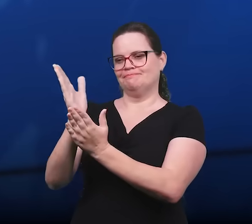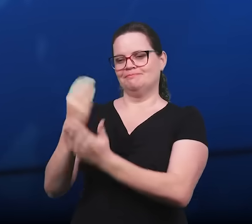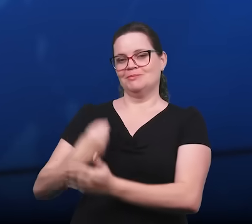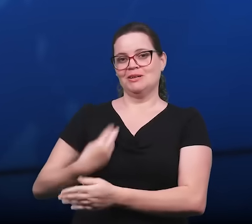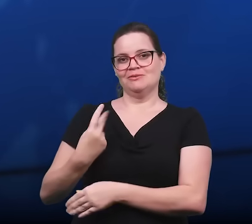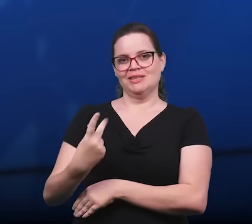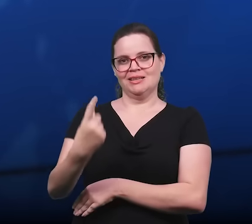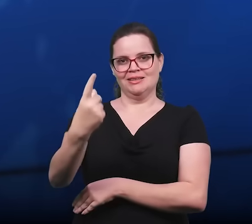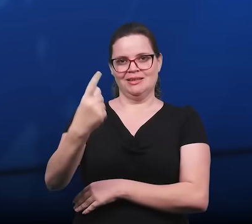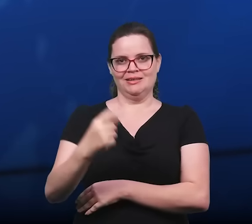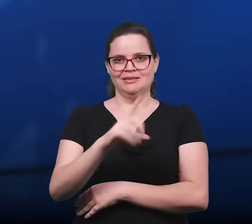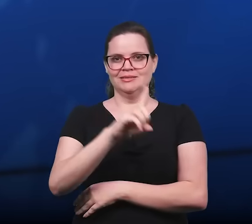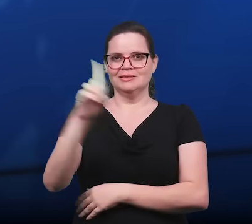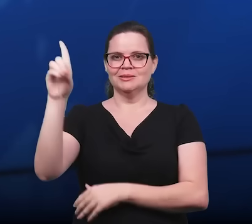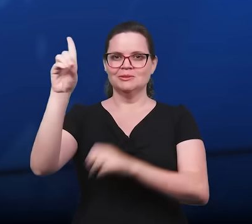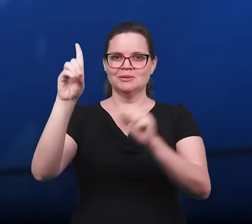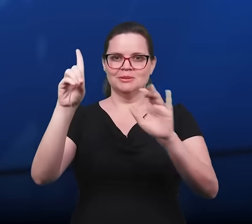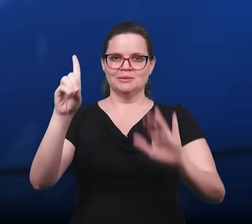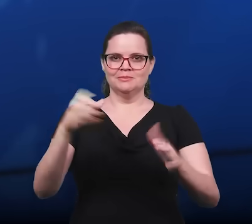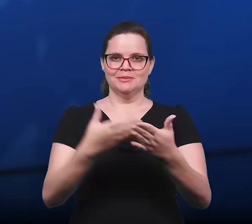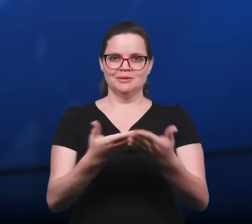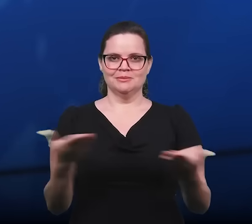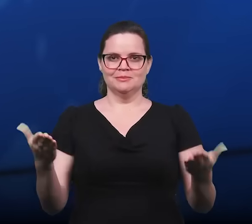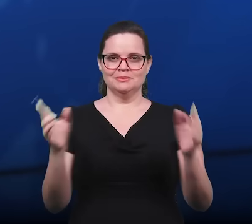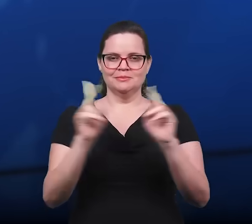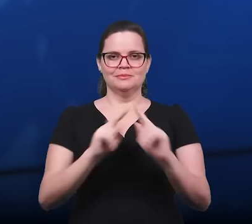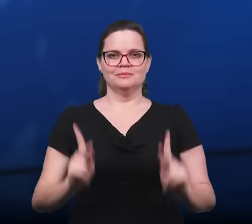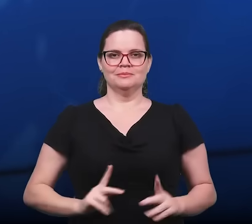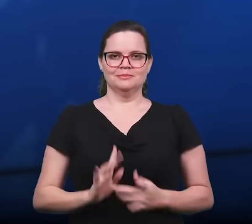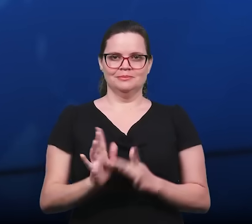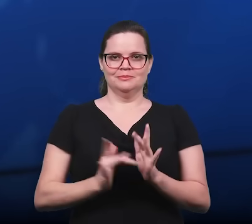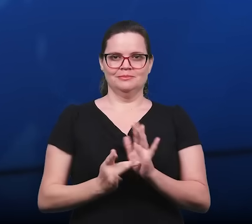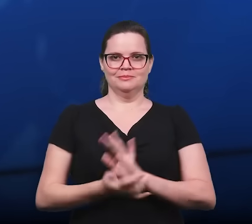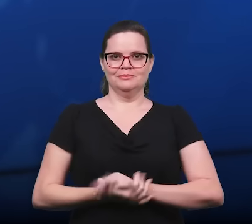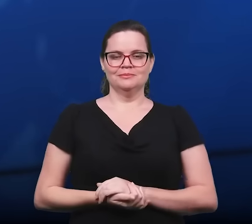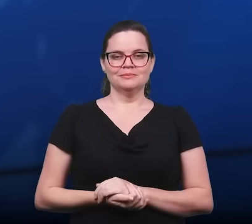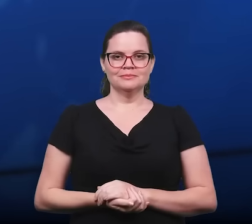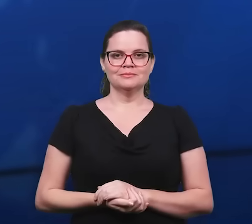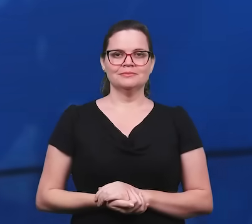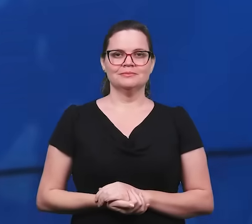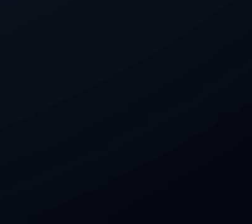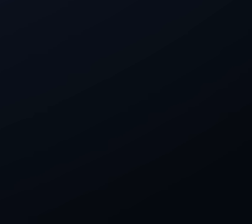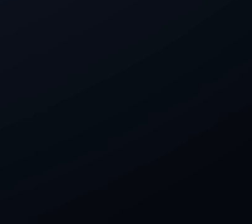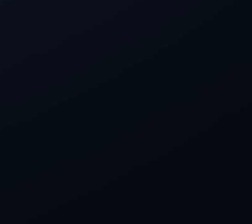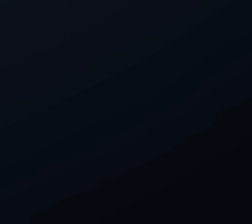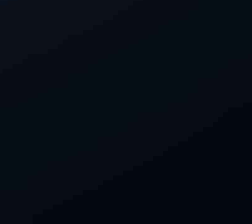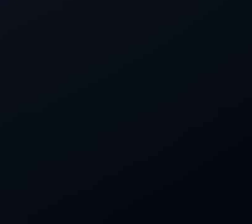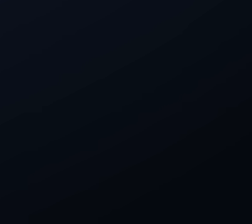eterna. Que Deus abençoe a todos. A paz do Senhor Jesus.